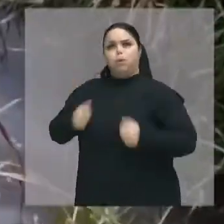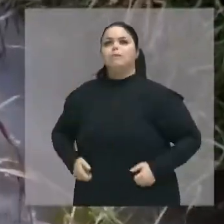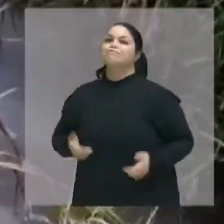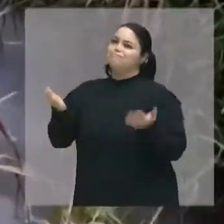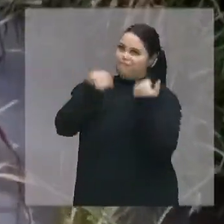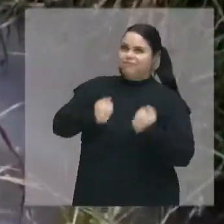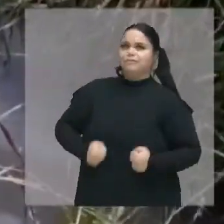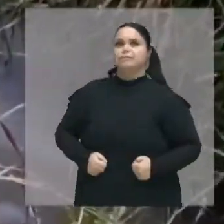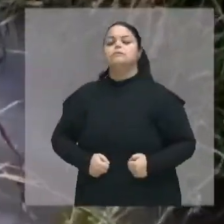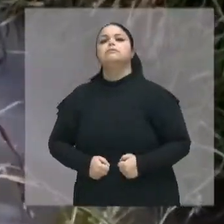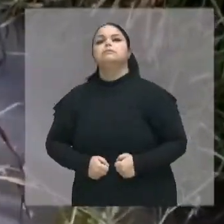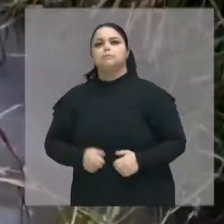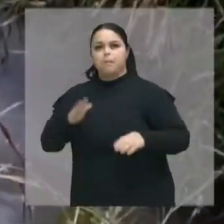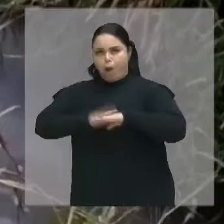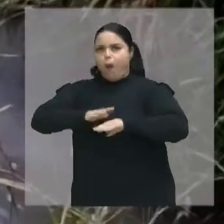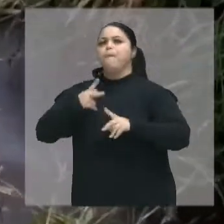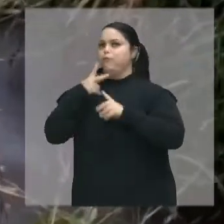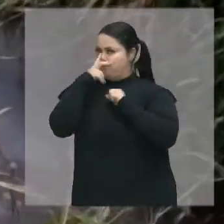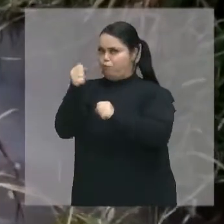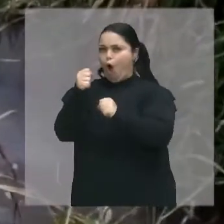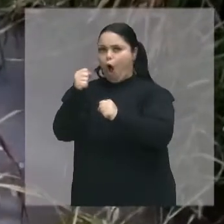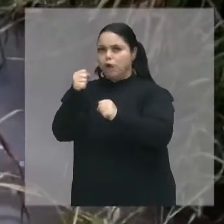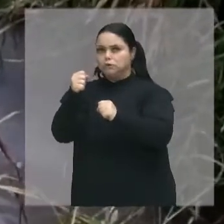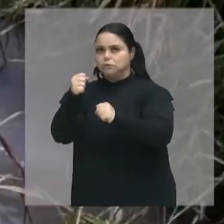juntos? Juntos nós somos muito mais.